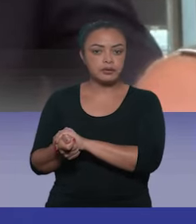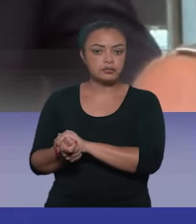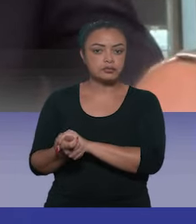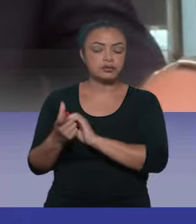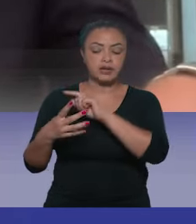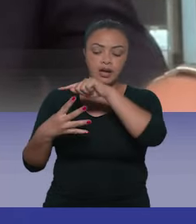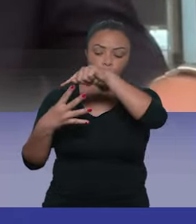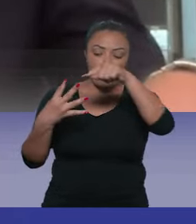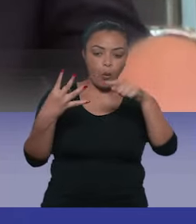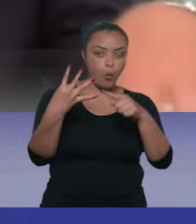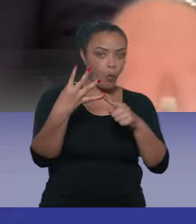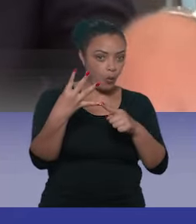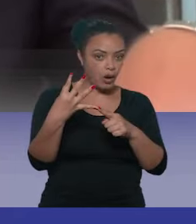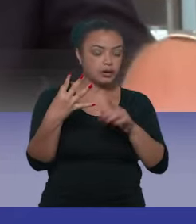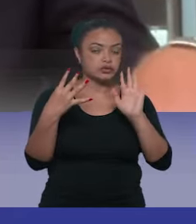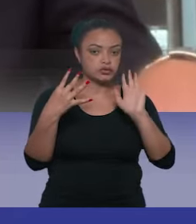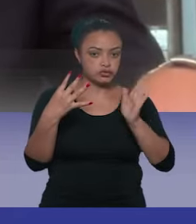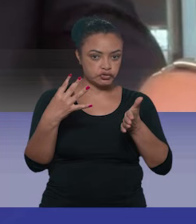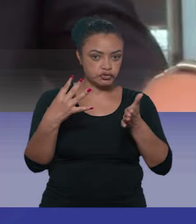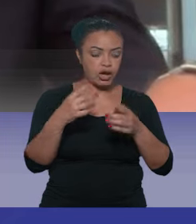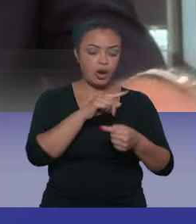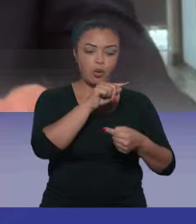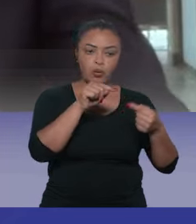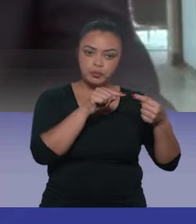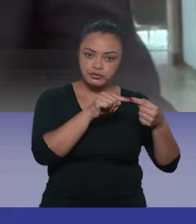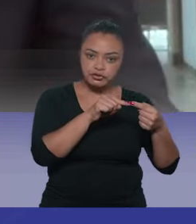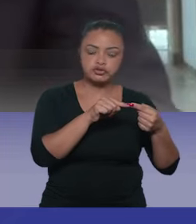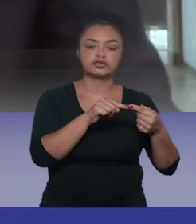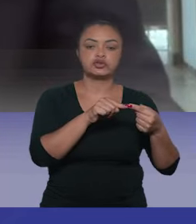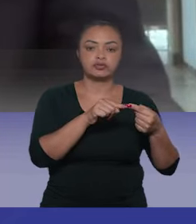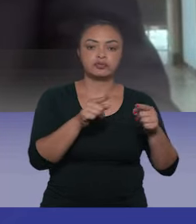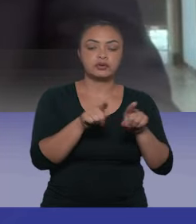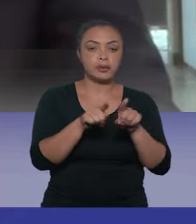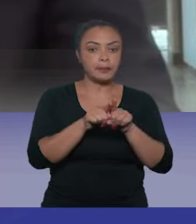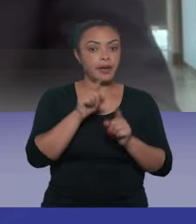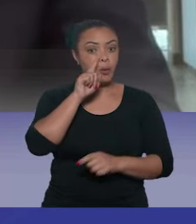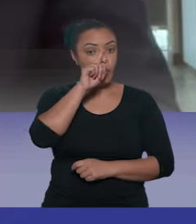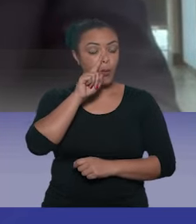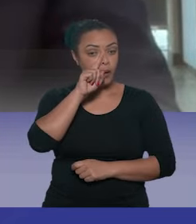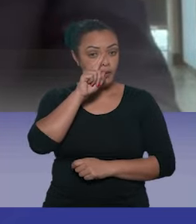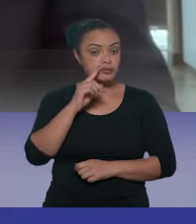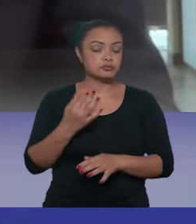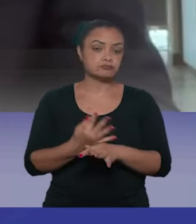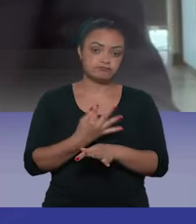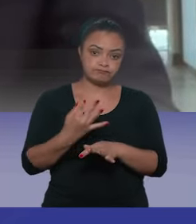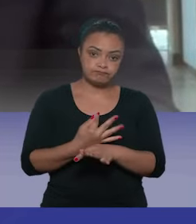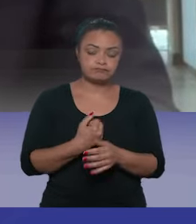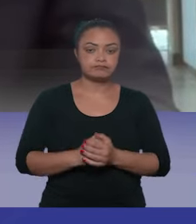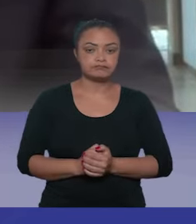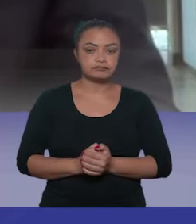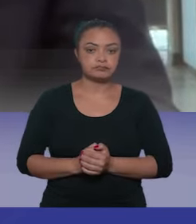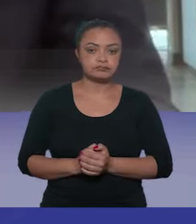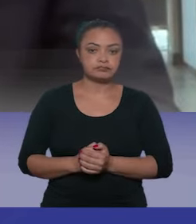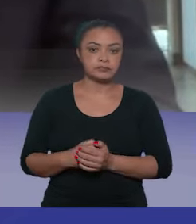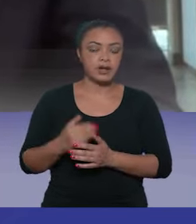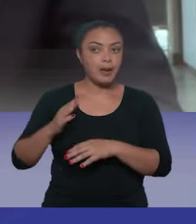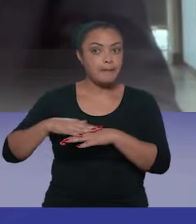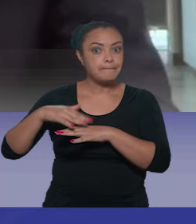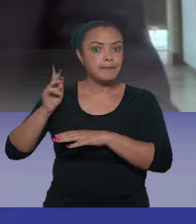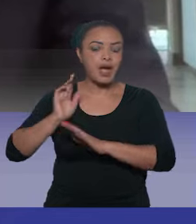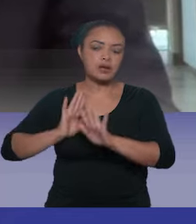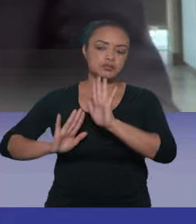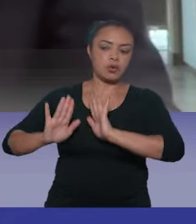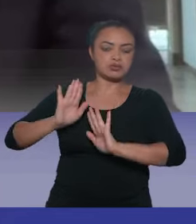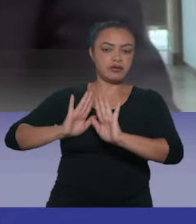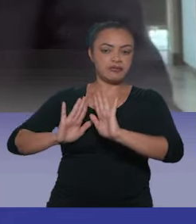gente transforma esses perfis de investimento em possivelmente quatro perfis pré-definidos de objetivos